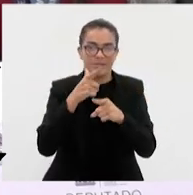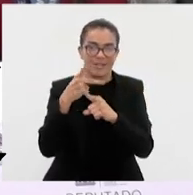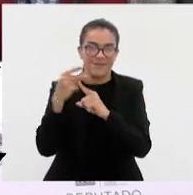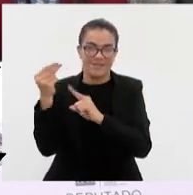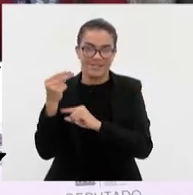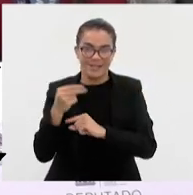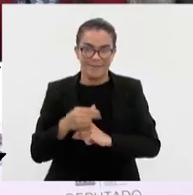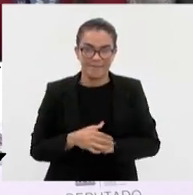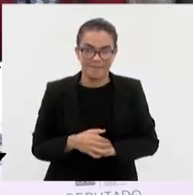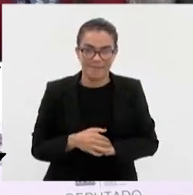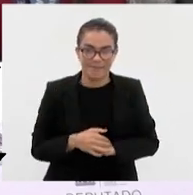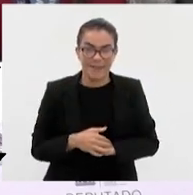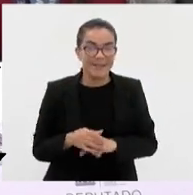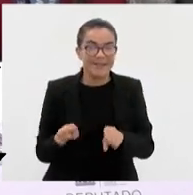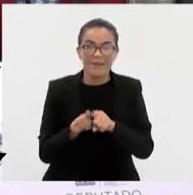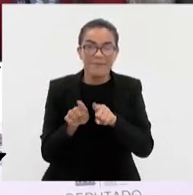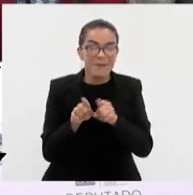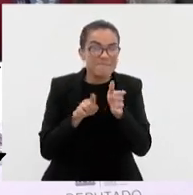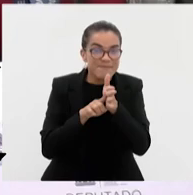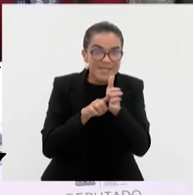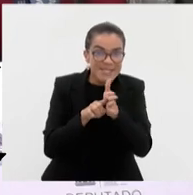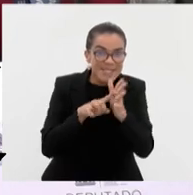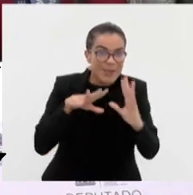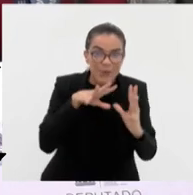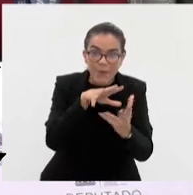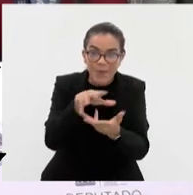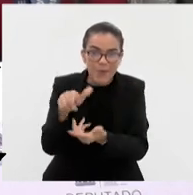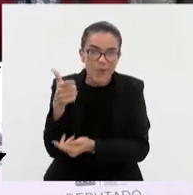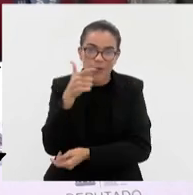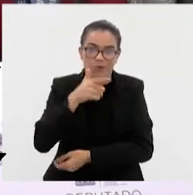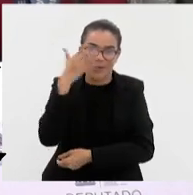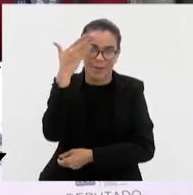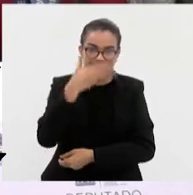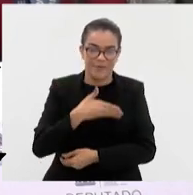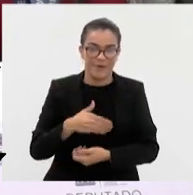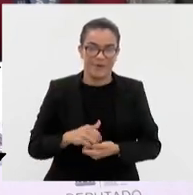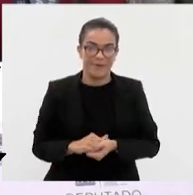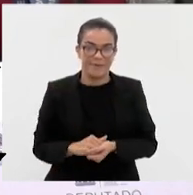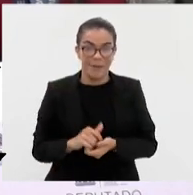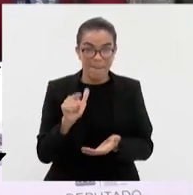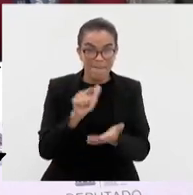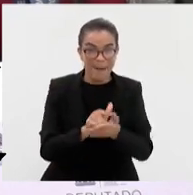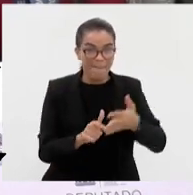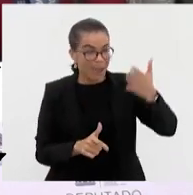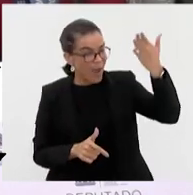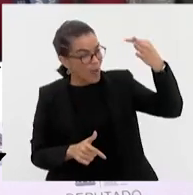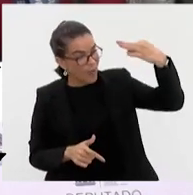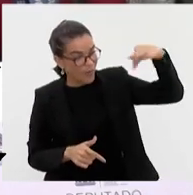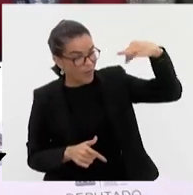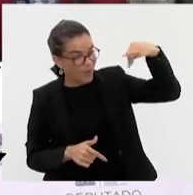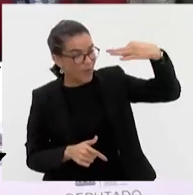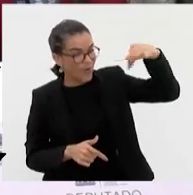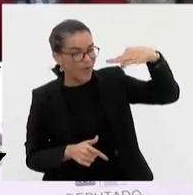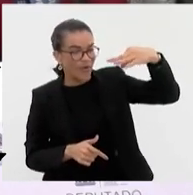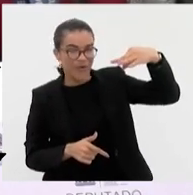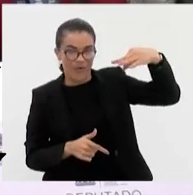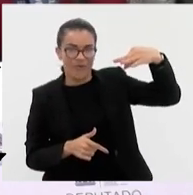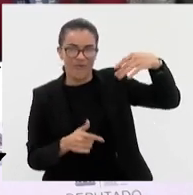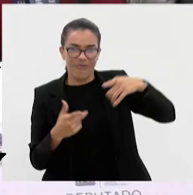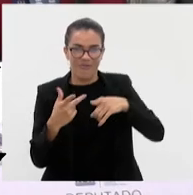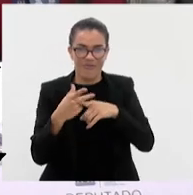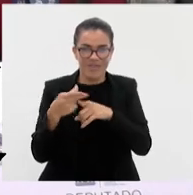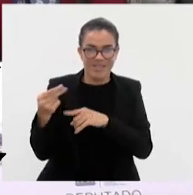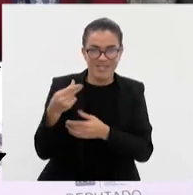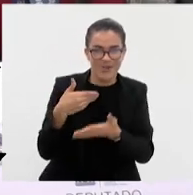há pesquisa no universo que vá me provar isso. Papel aceita qualquer coisa. Só me dá um exemplo, um só.